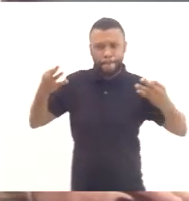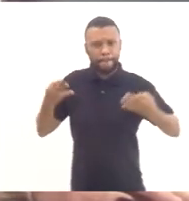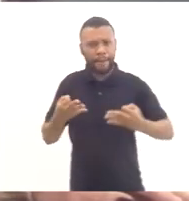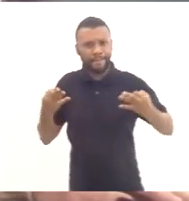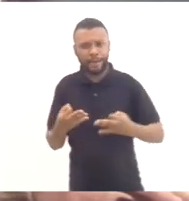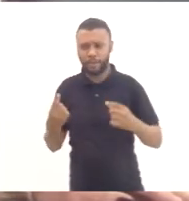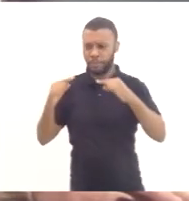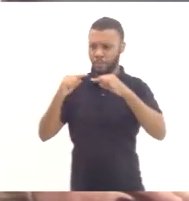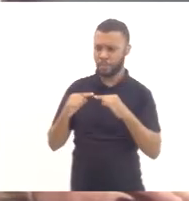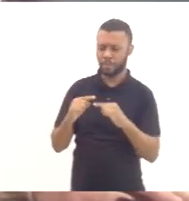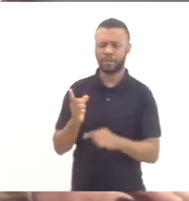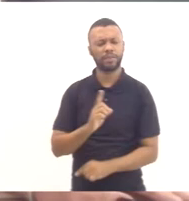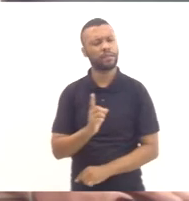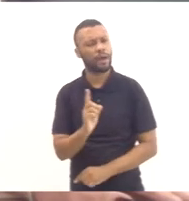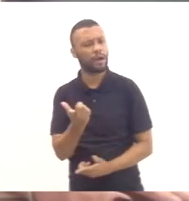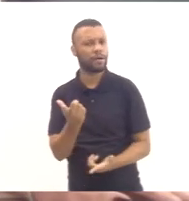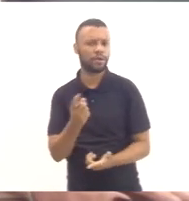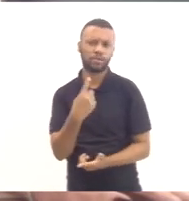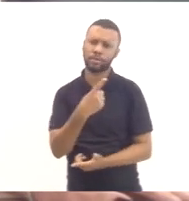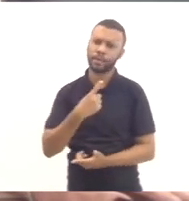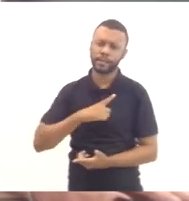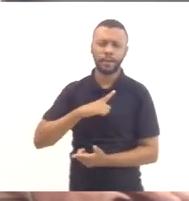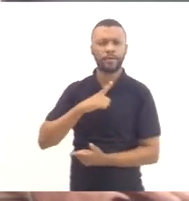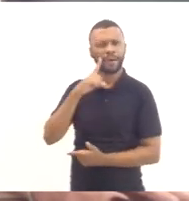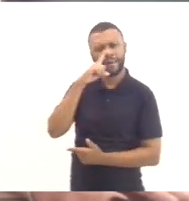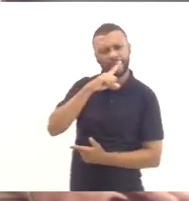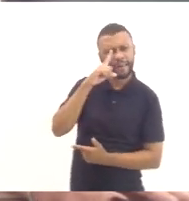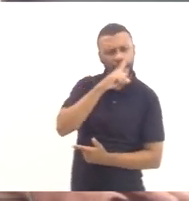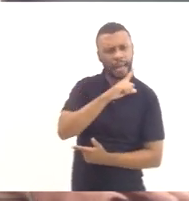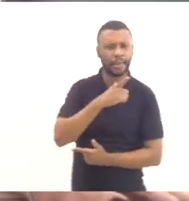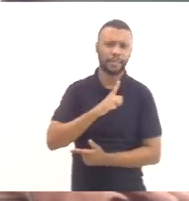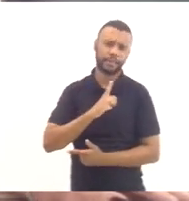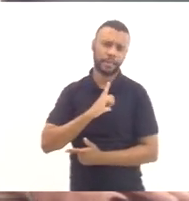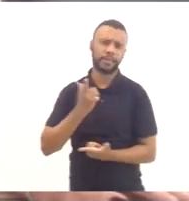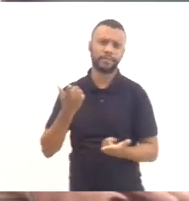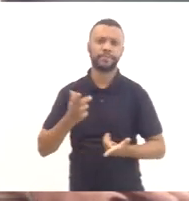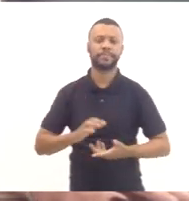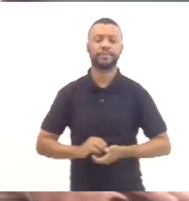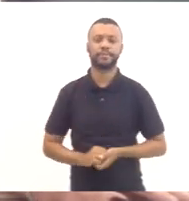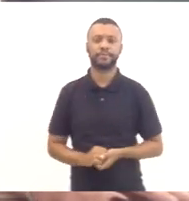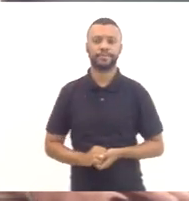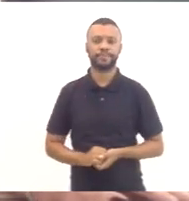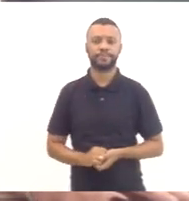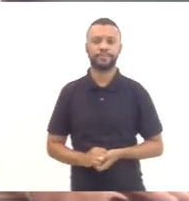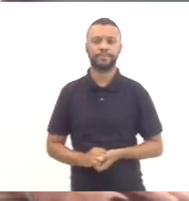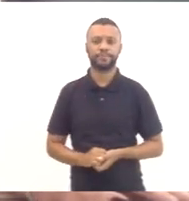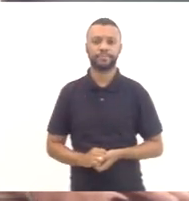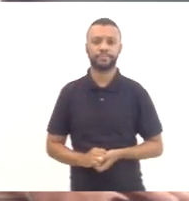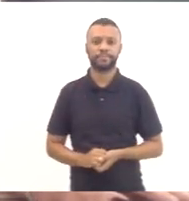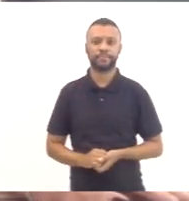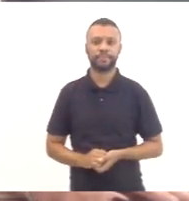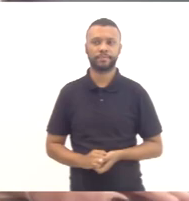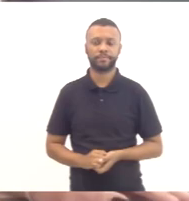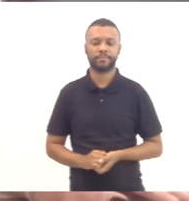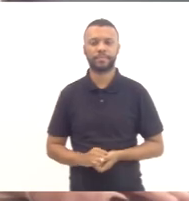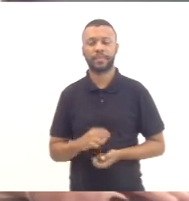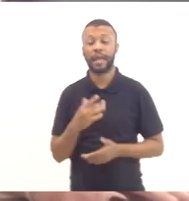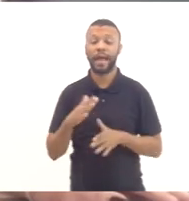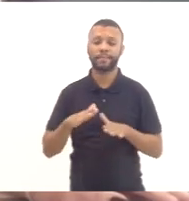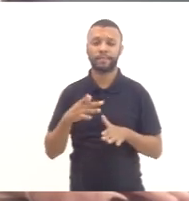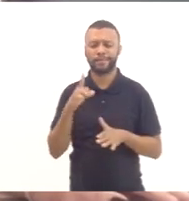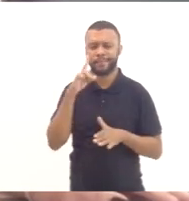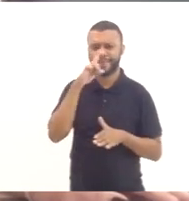Todos nós temos algum defeito né E que nos